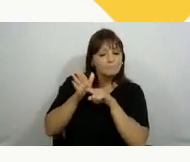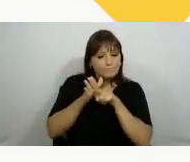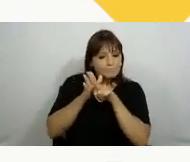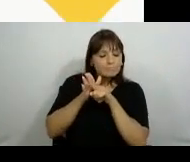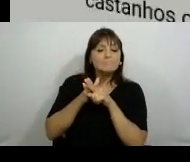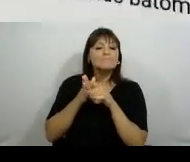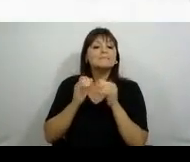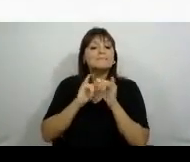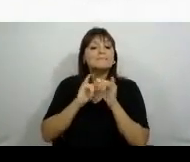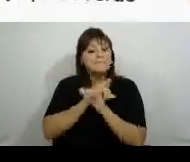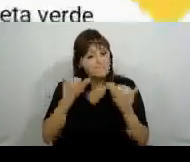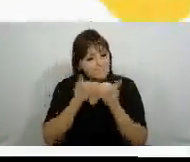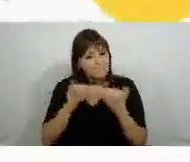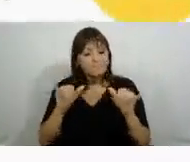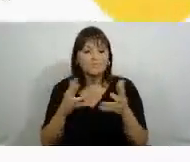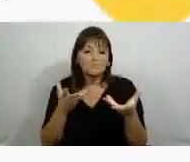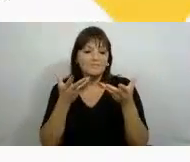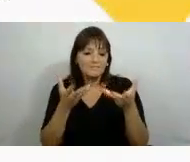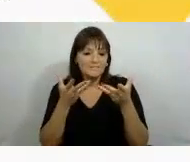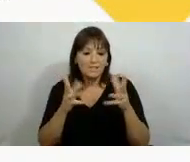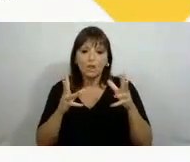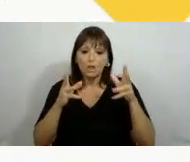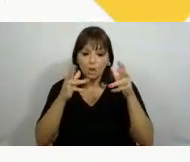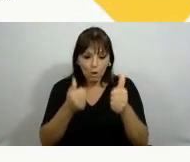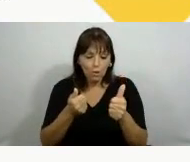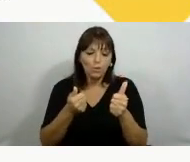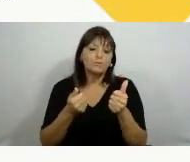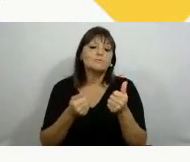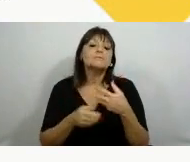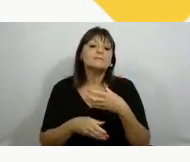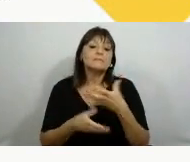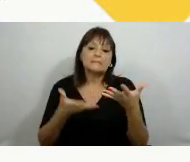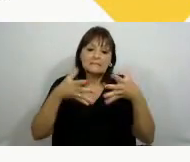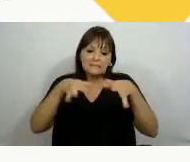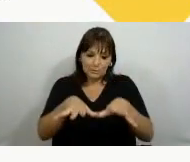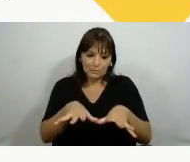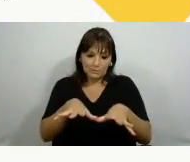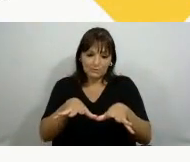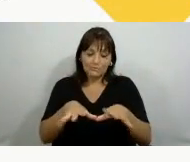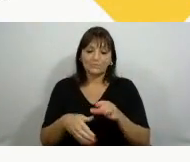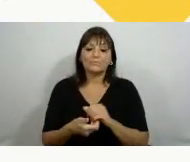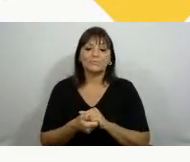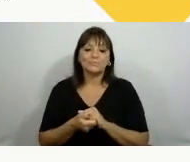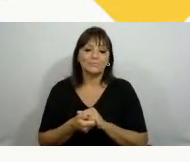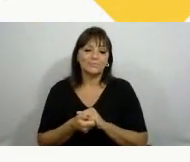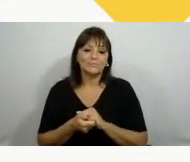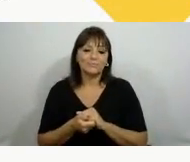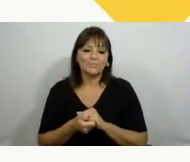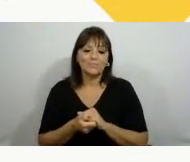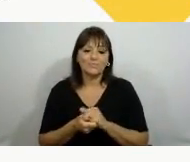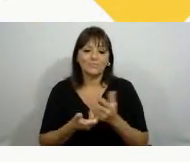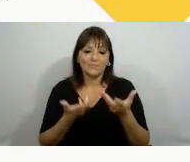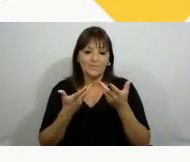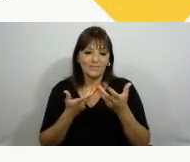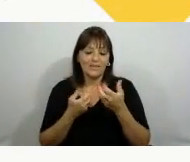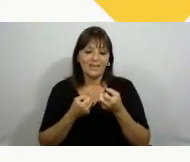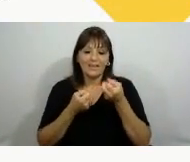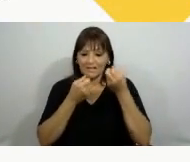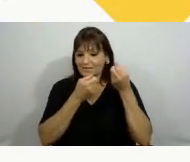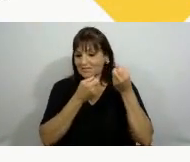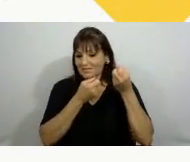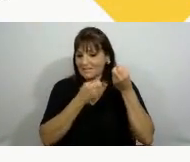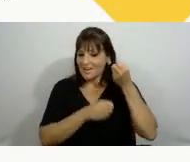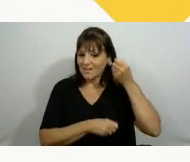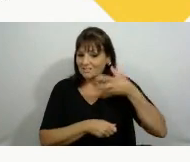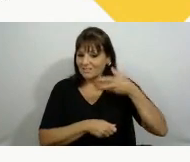querem, tá? E todo mundo fique aí incluído. Mas e aí, Mi, se eu quero descrever uma foto minha, será